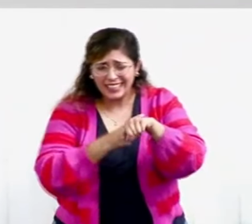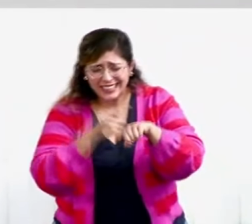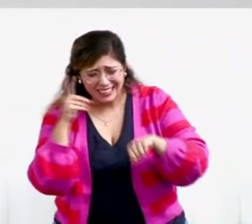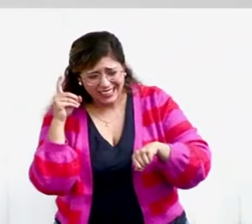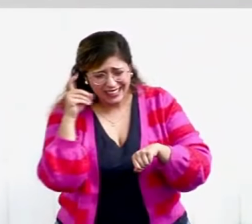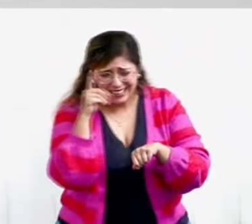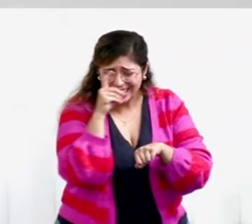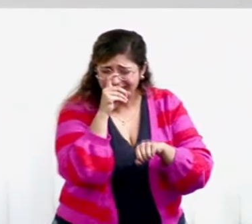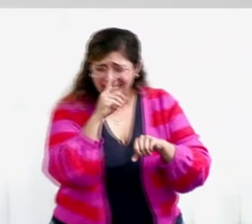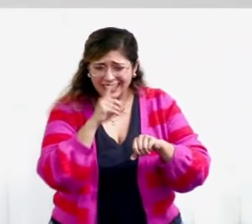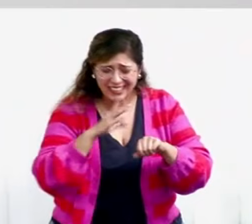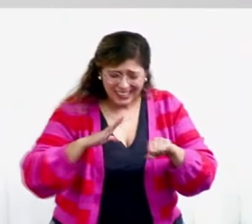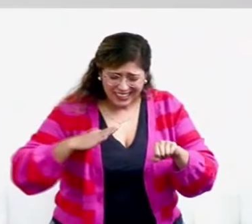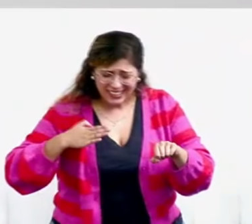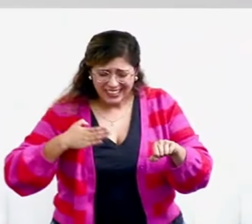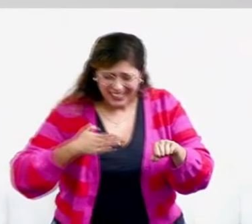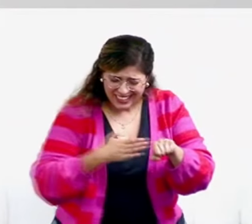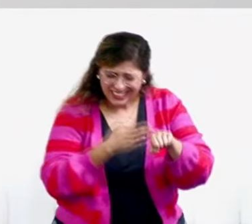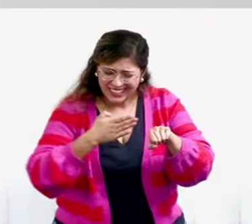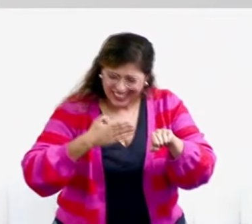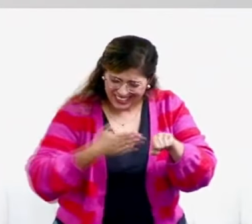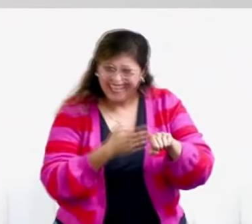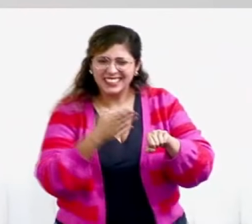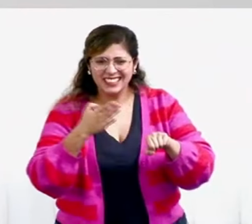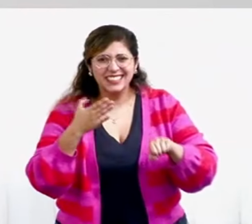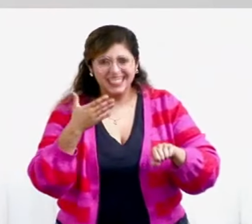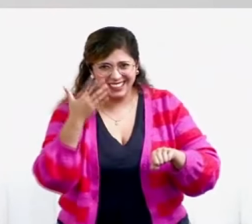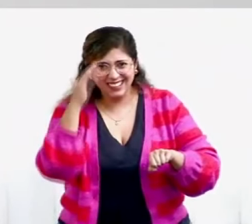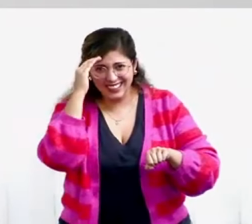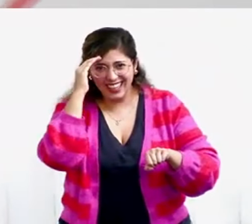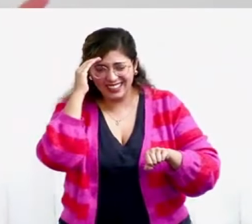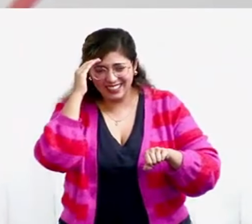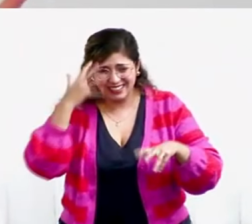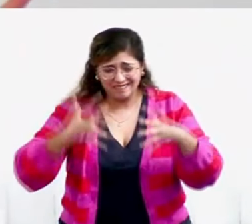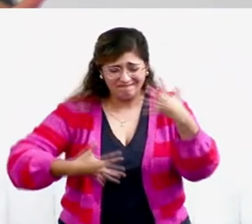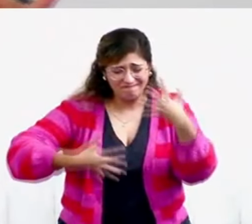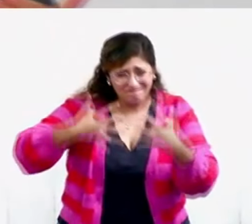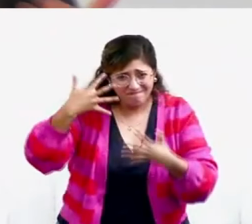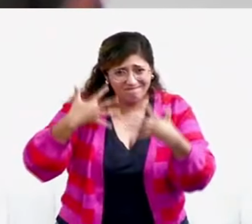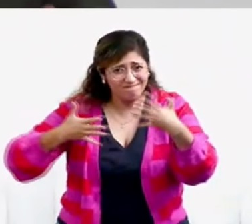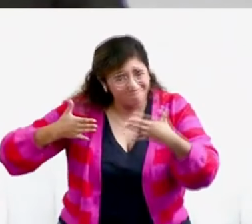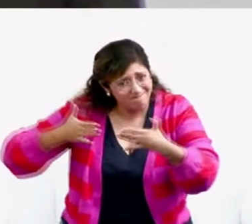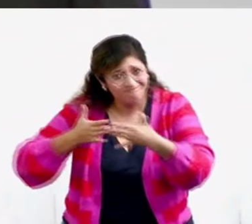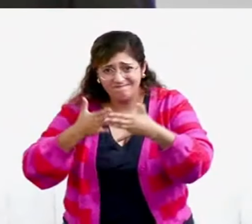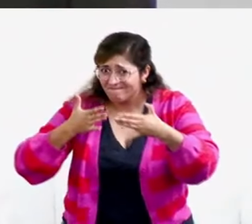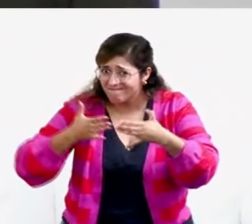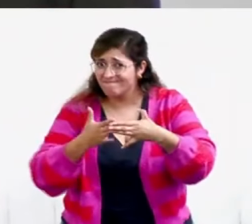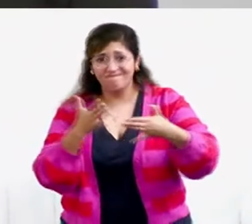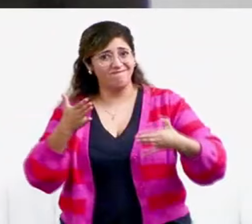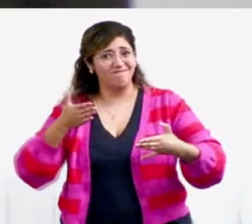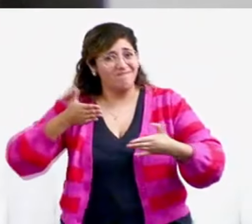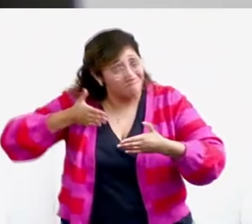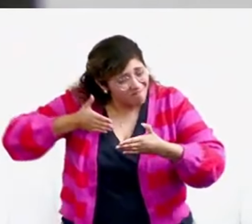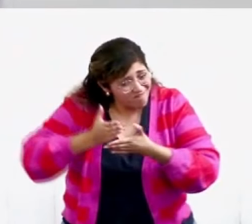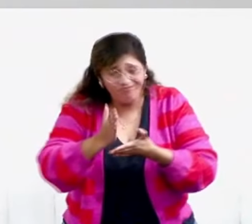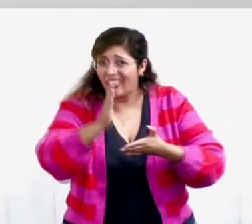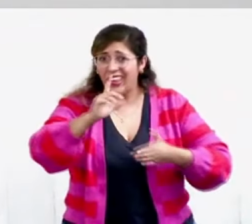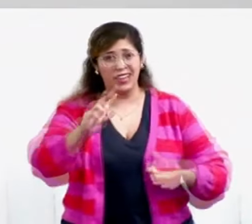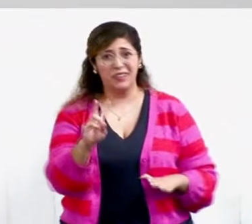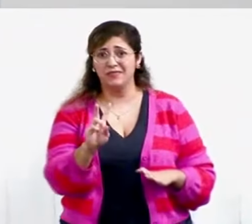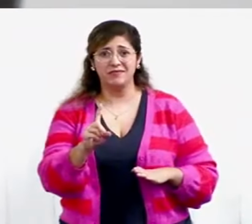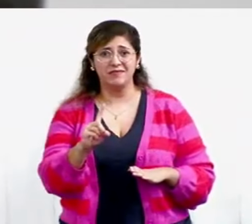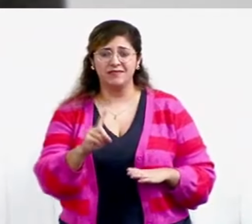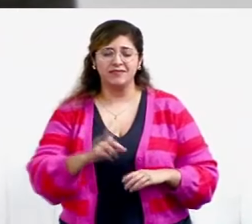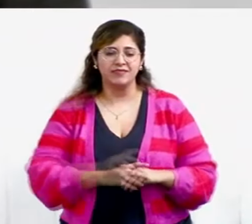endurecido. Lembra quando você está conversando com alguém ou está falando de outra